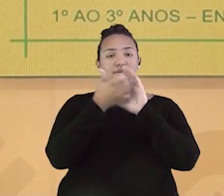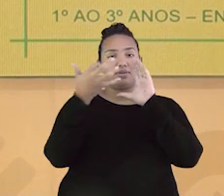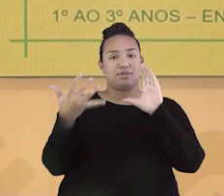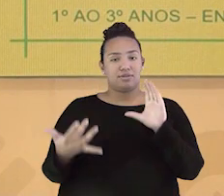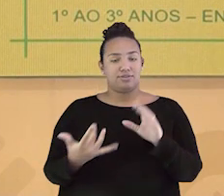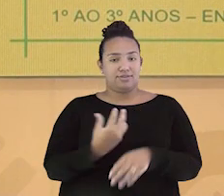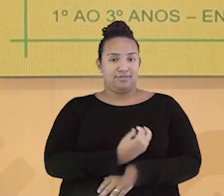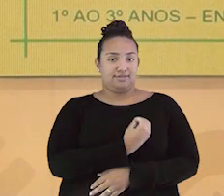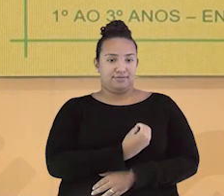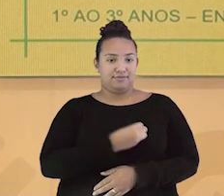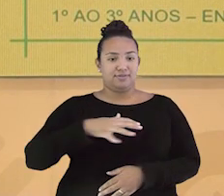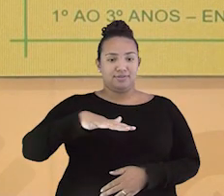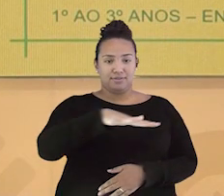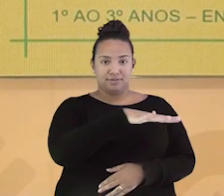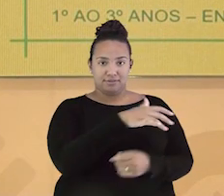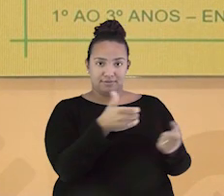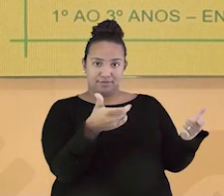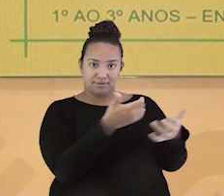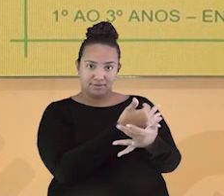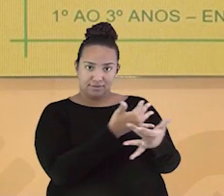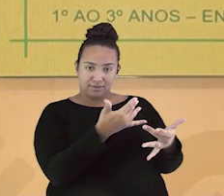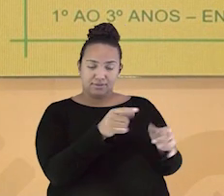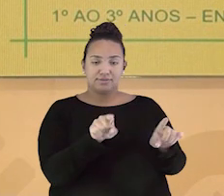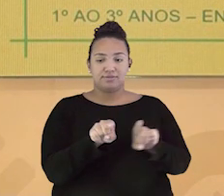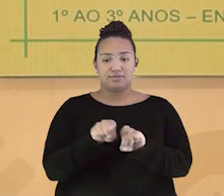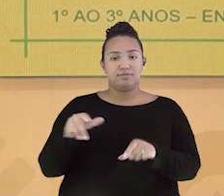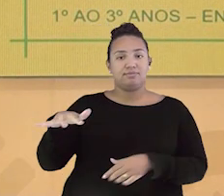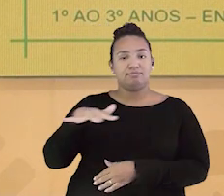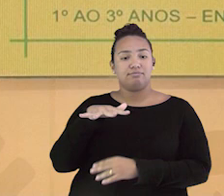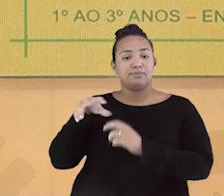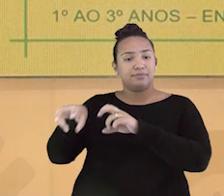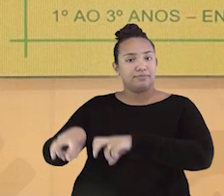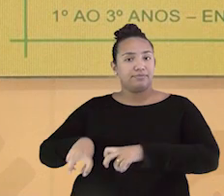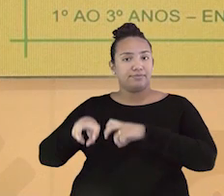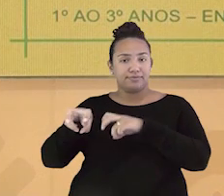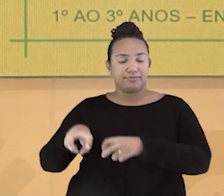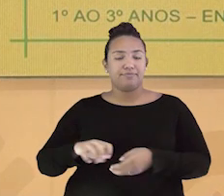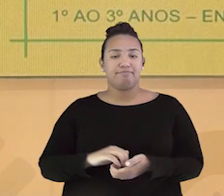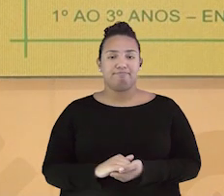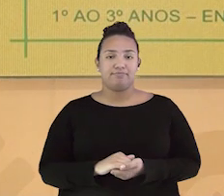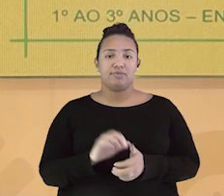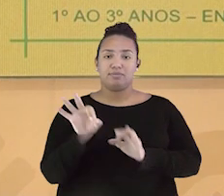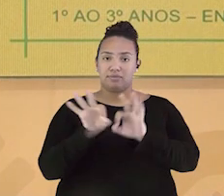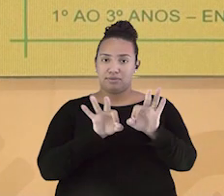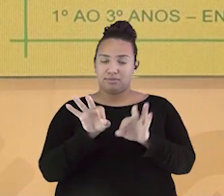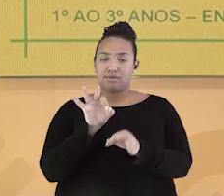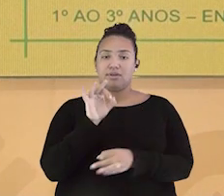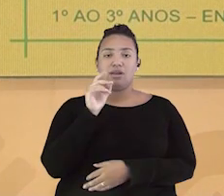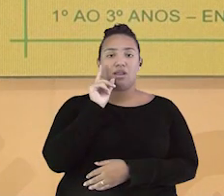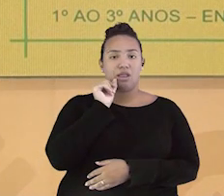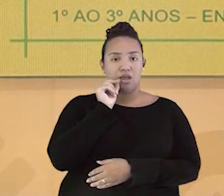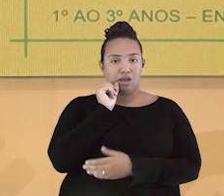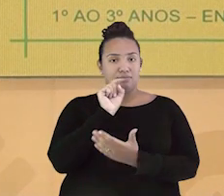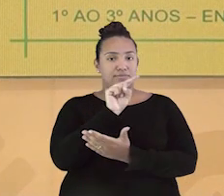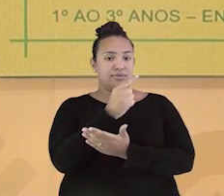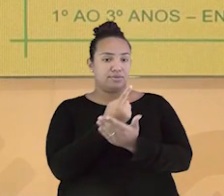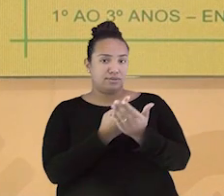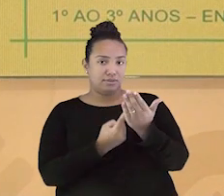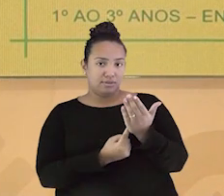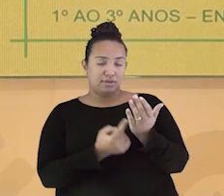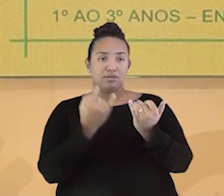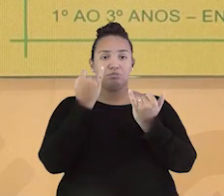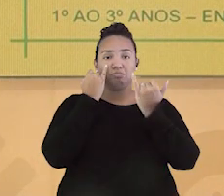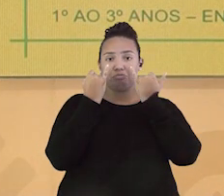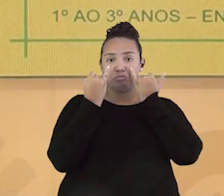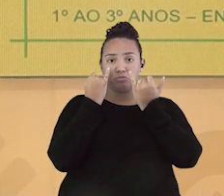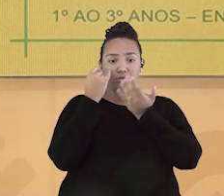campo e na cidade. Vocês podem pegar um caderno e um lápis para registrar as partes que acharem mais interessantes